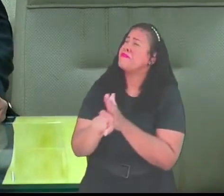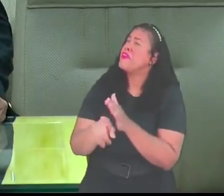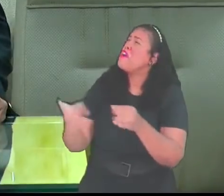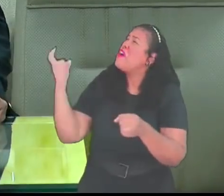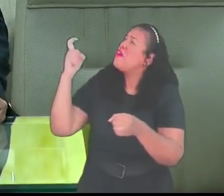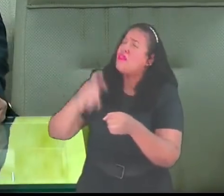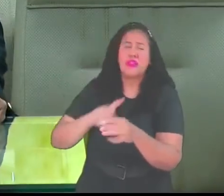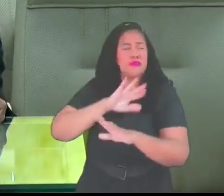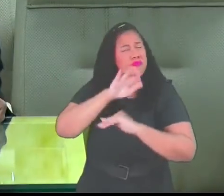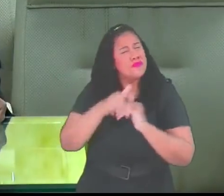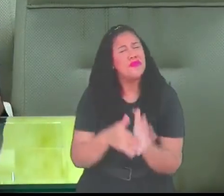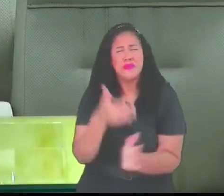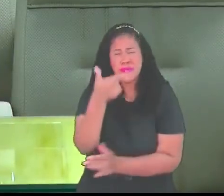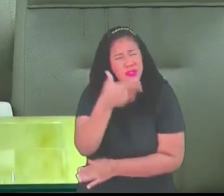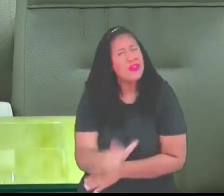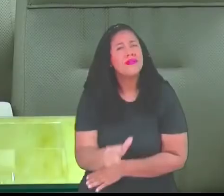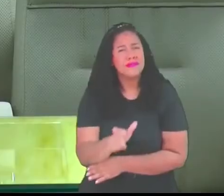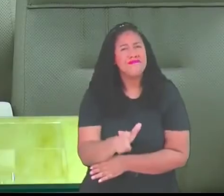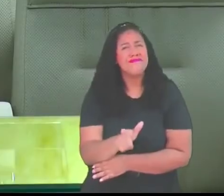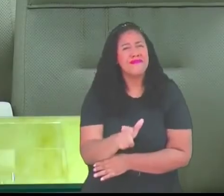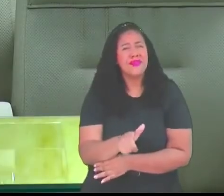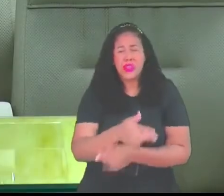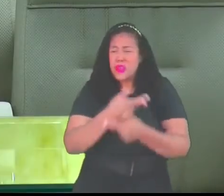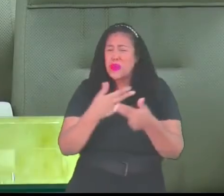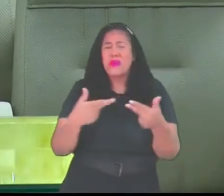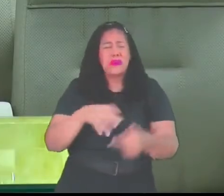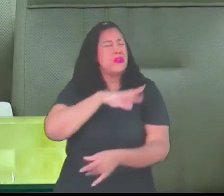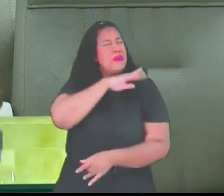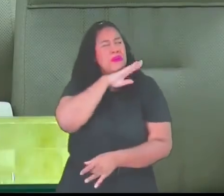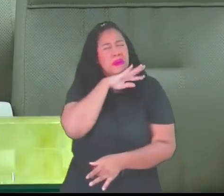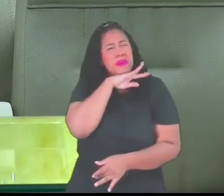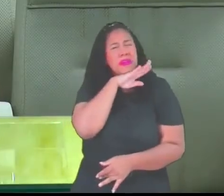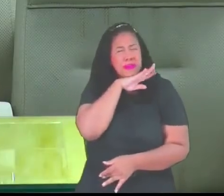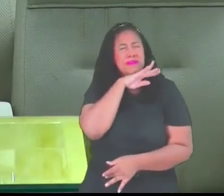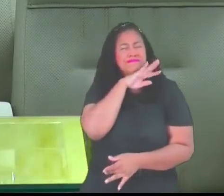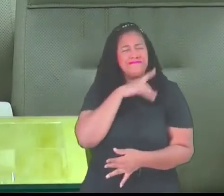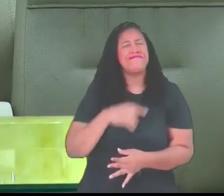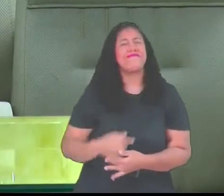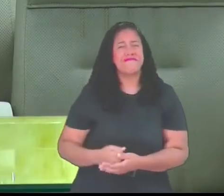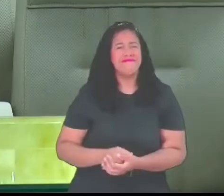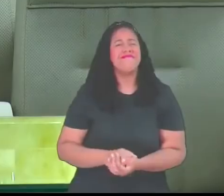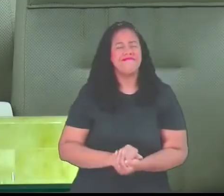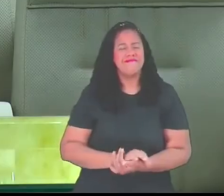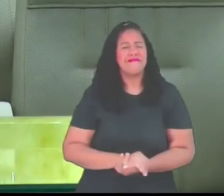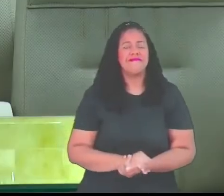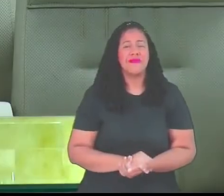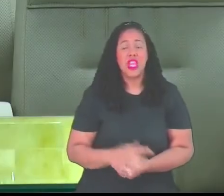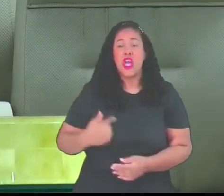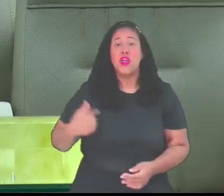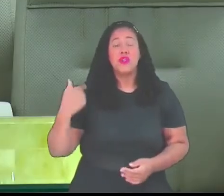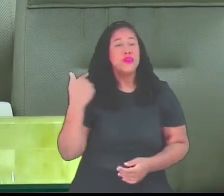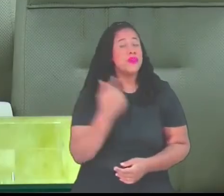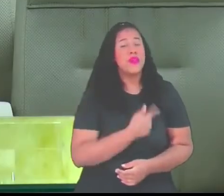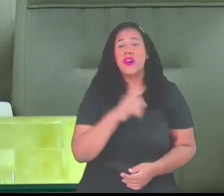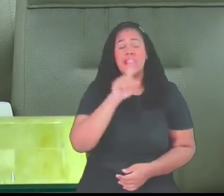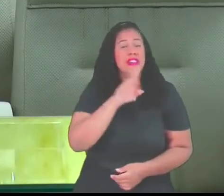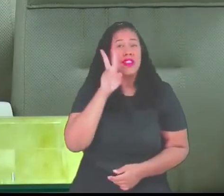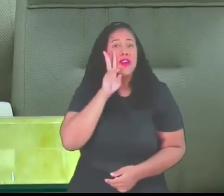outra vez? Coisa terrível, isso massacra a gente. Nós não